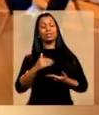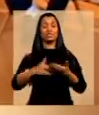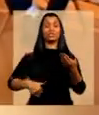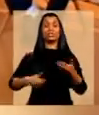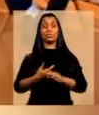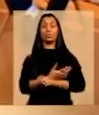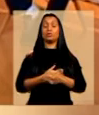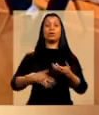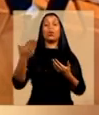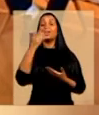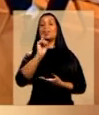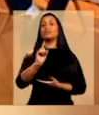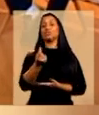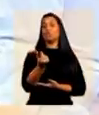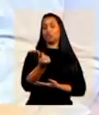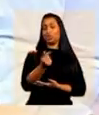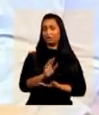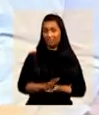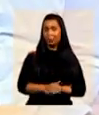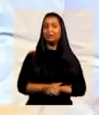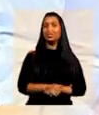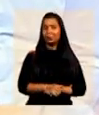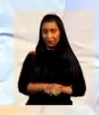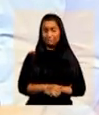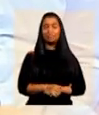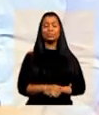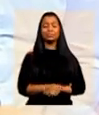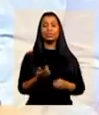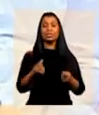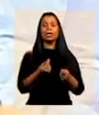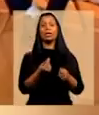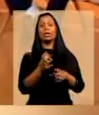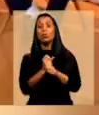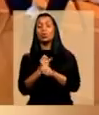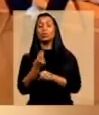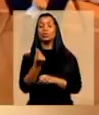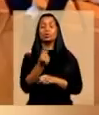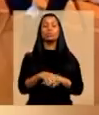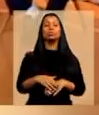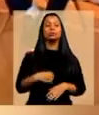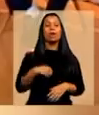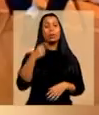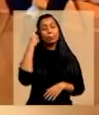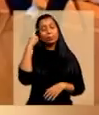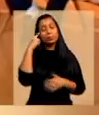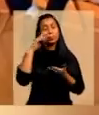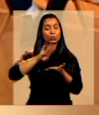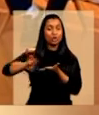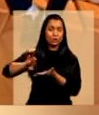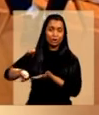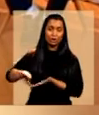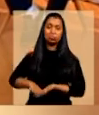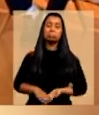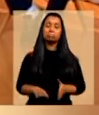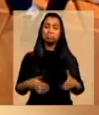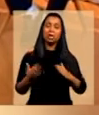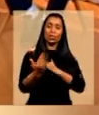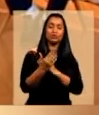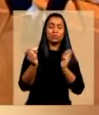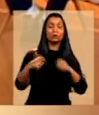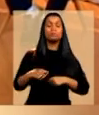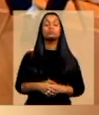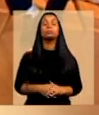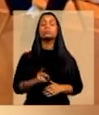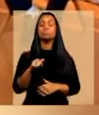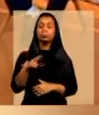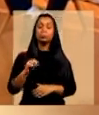jogada. Você não pode nem ver, você já vê. Você nem está contando com isso. Você tira o emocional da jogada e isso